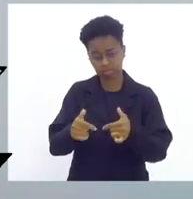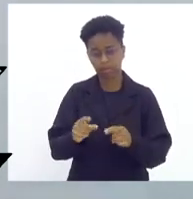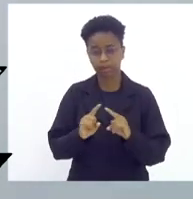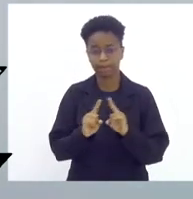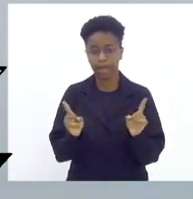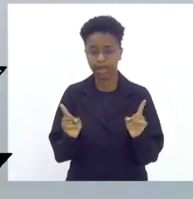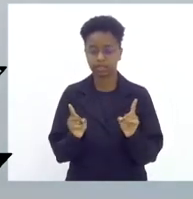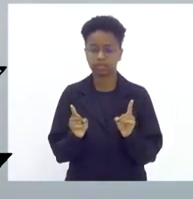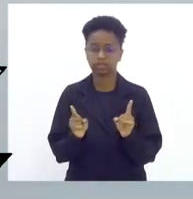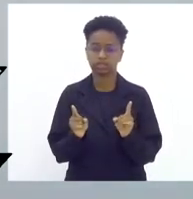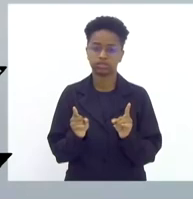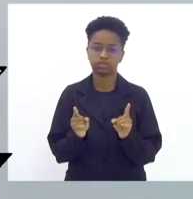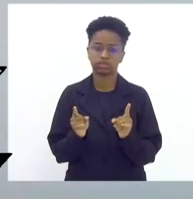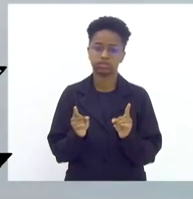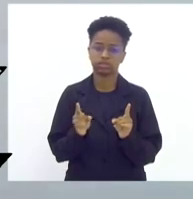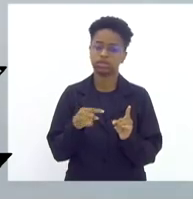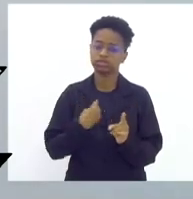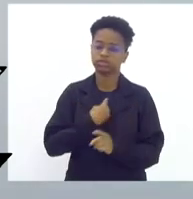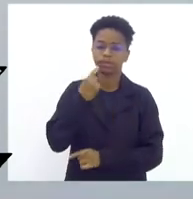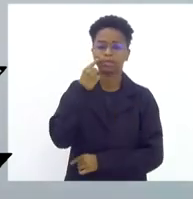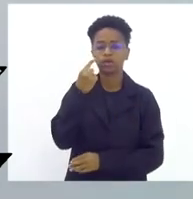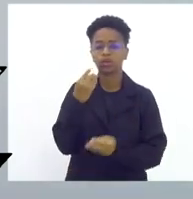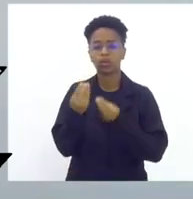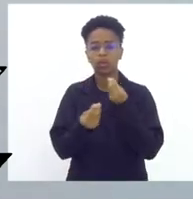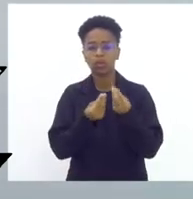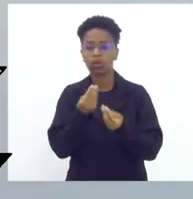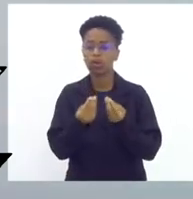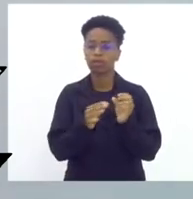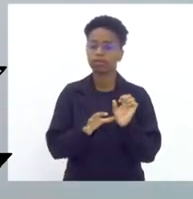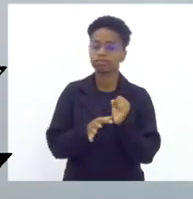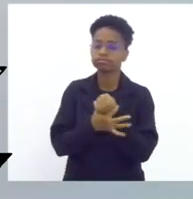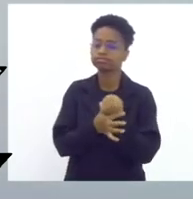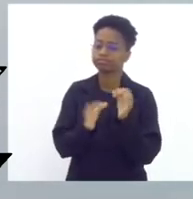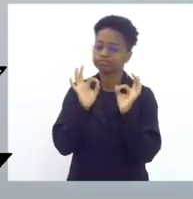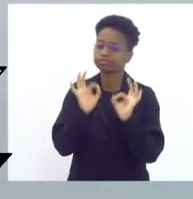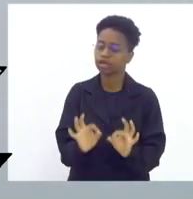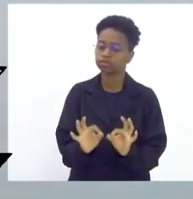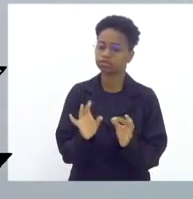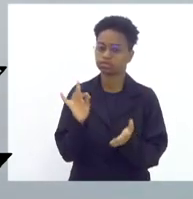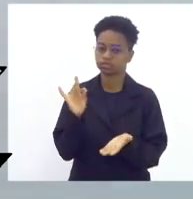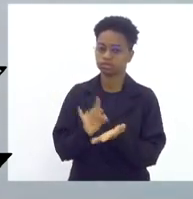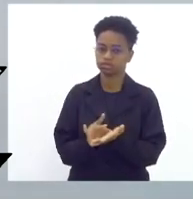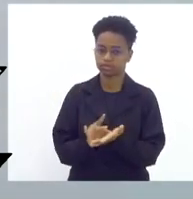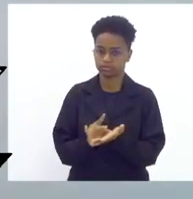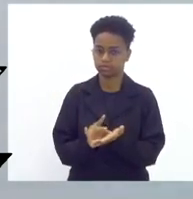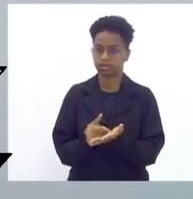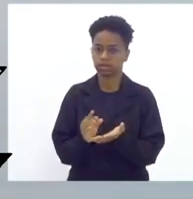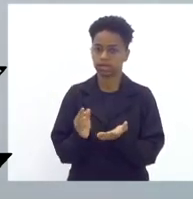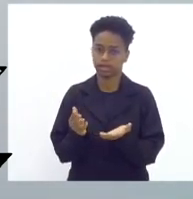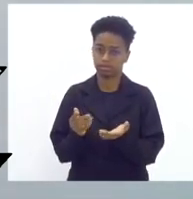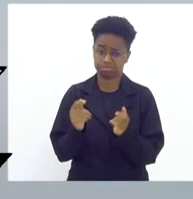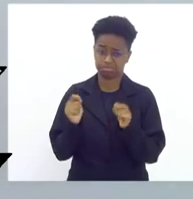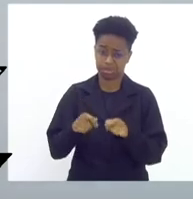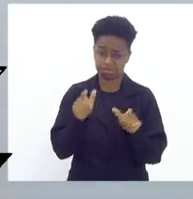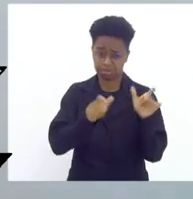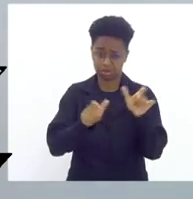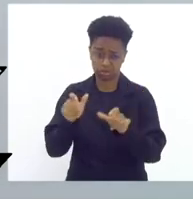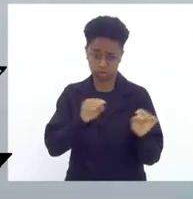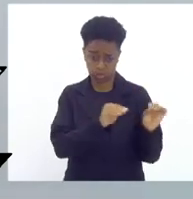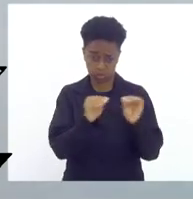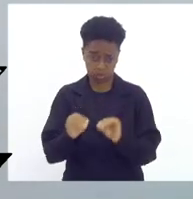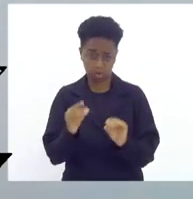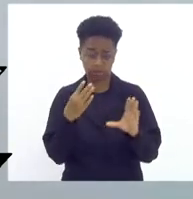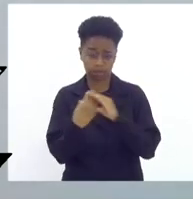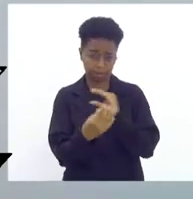mas pensando em como garantir de fato que a pessoa migrante a pessoa